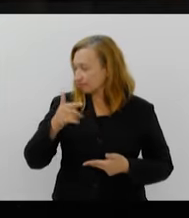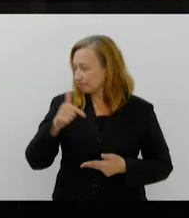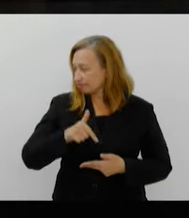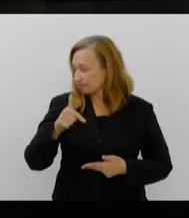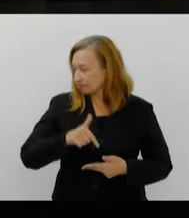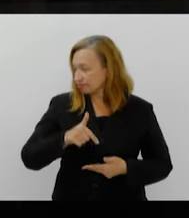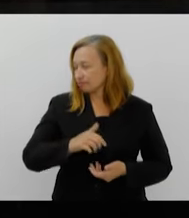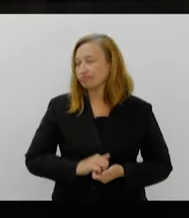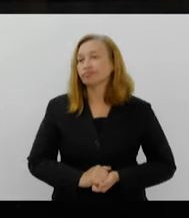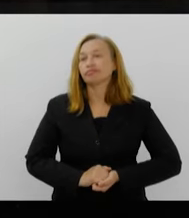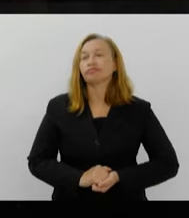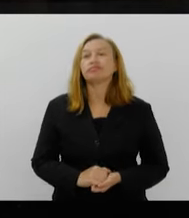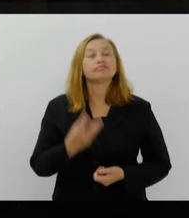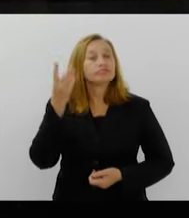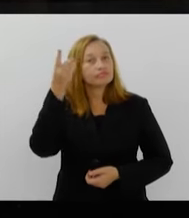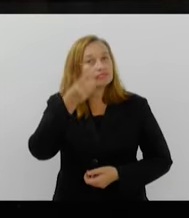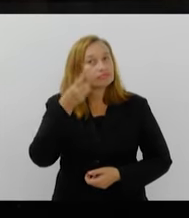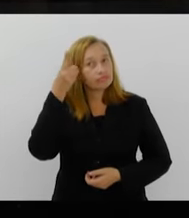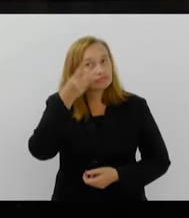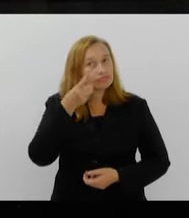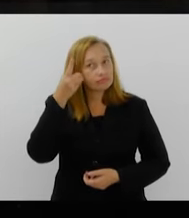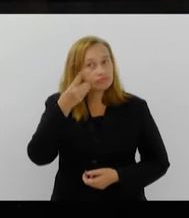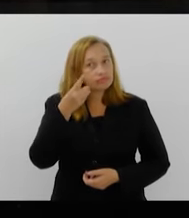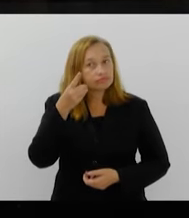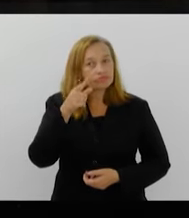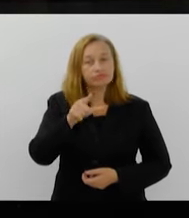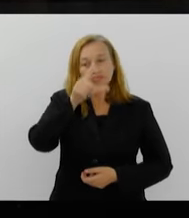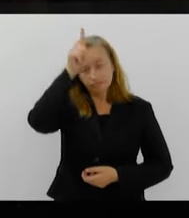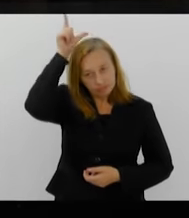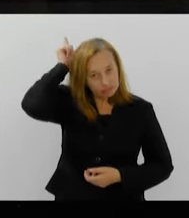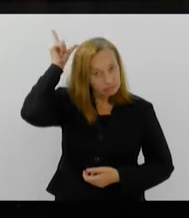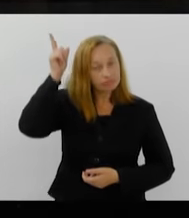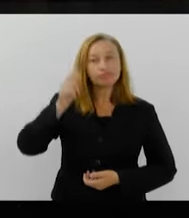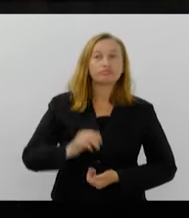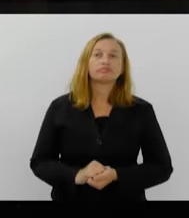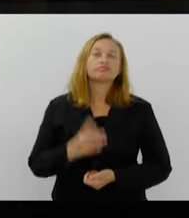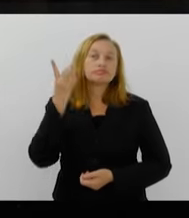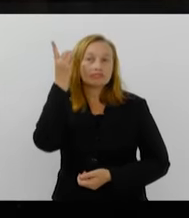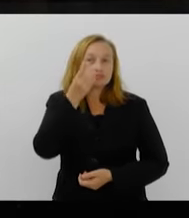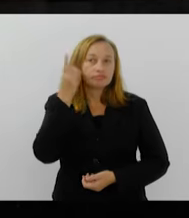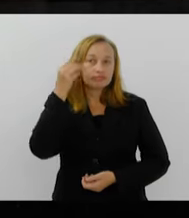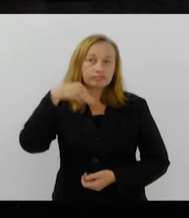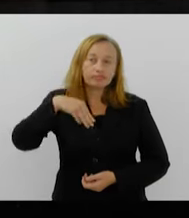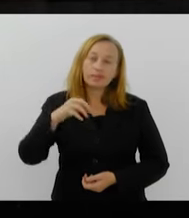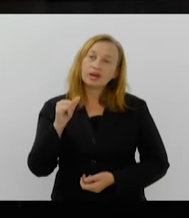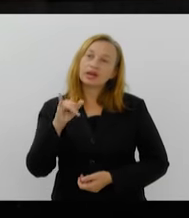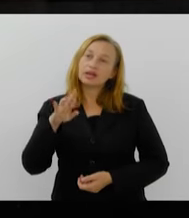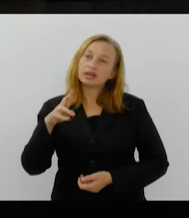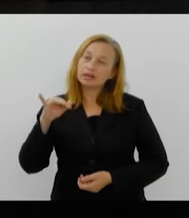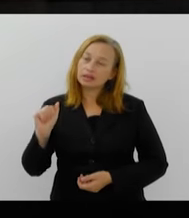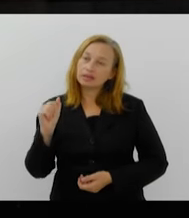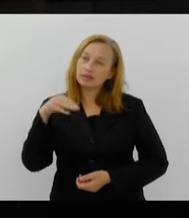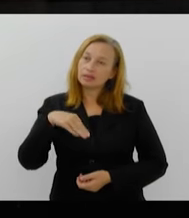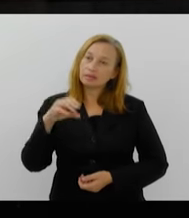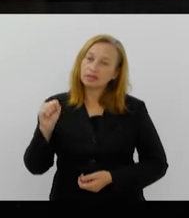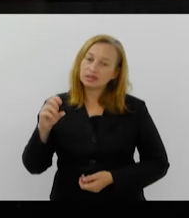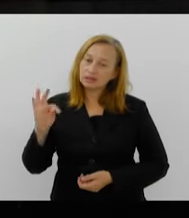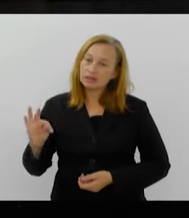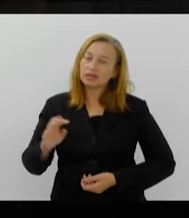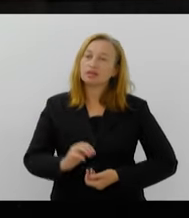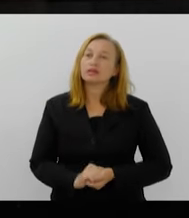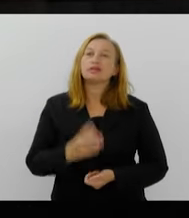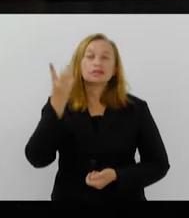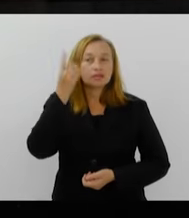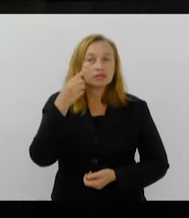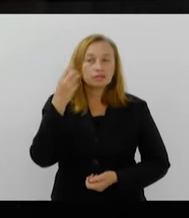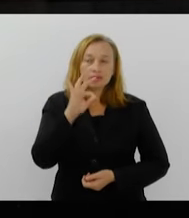aqui, deputado Luiz Paulo, deputada Marina do MST acabou de intervir aqui agora, deputada